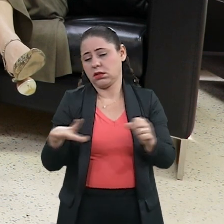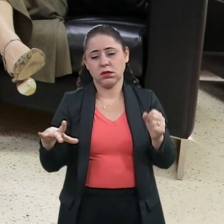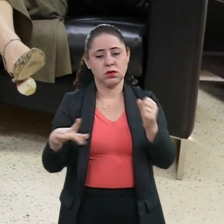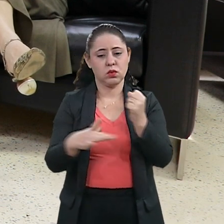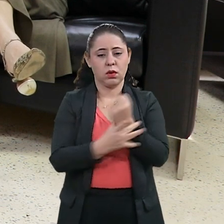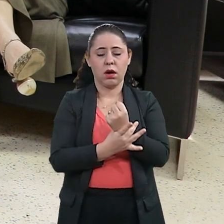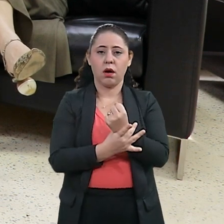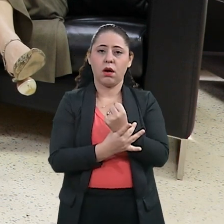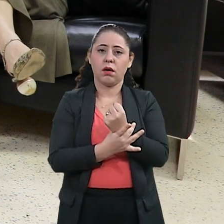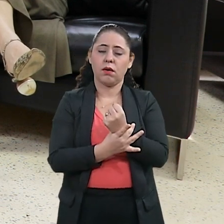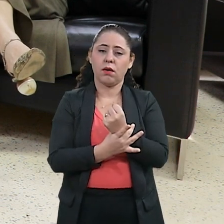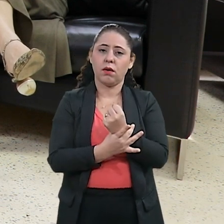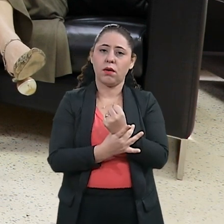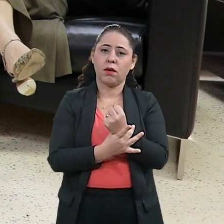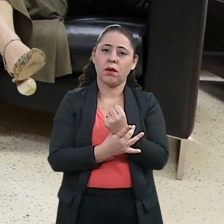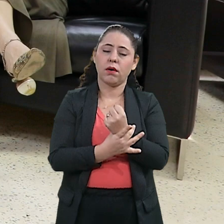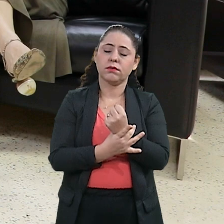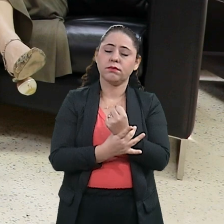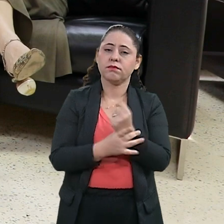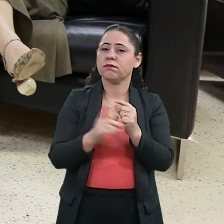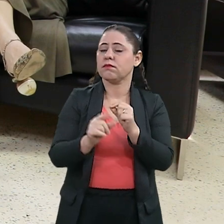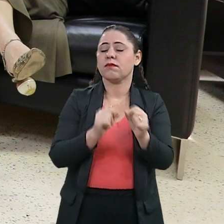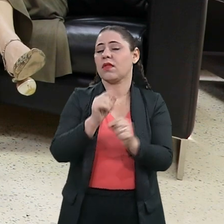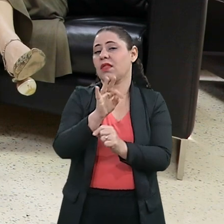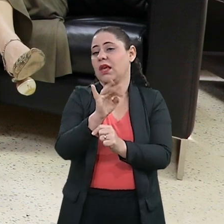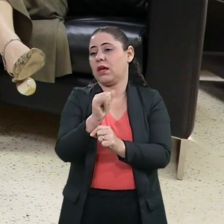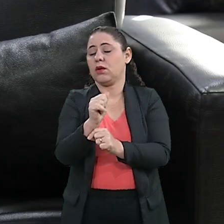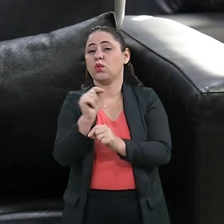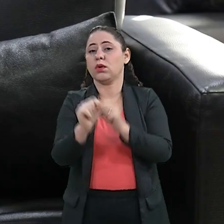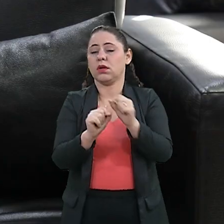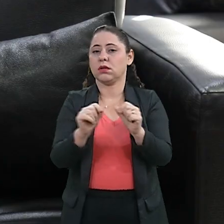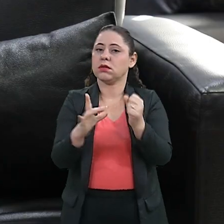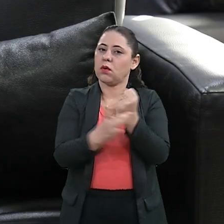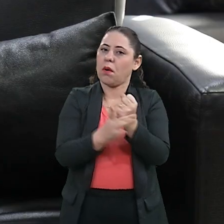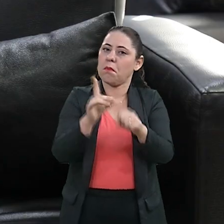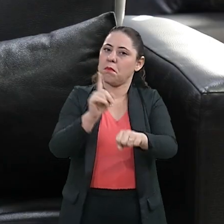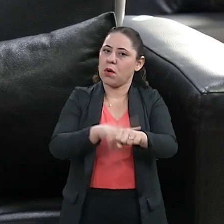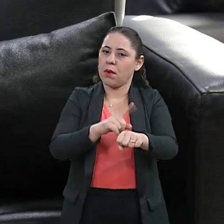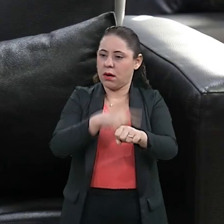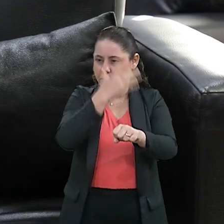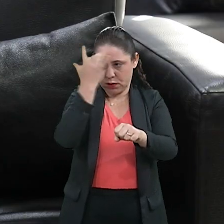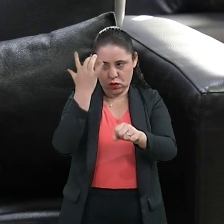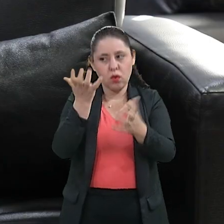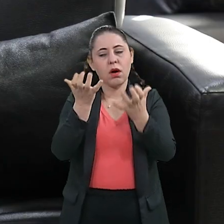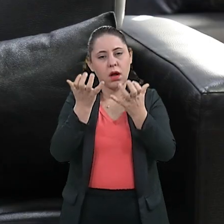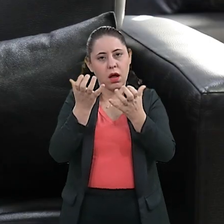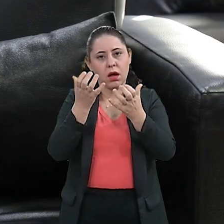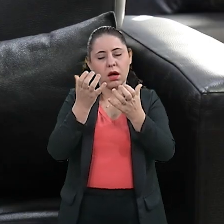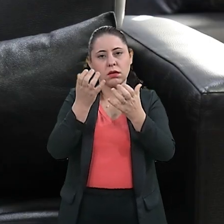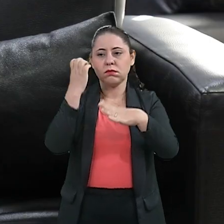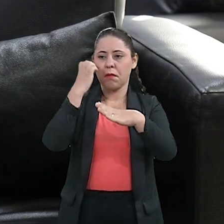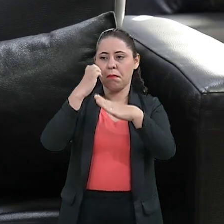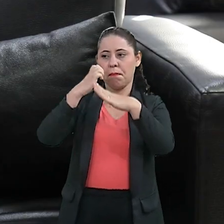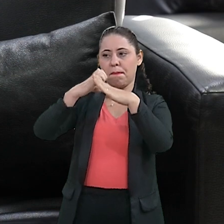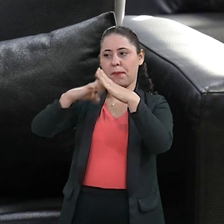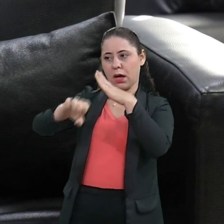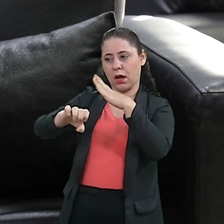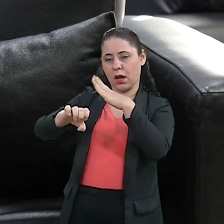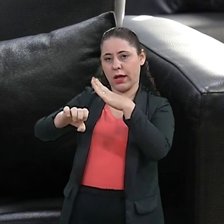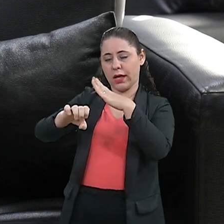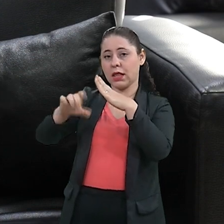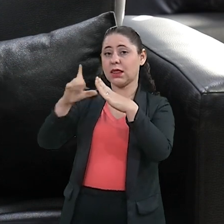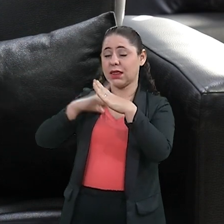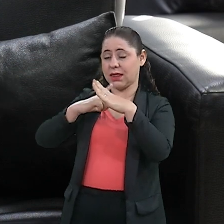de segurança, a TI nos orienta dessa forma. Então, a partir do momento em que o interessado encaminha um